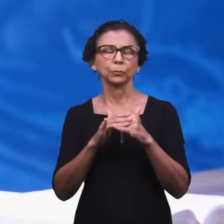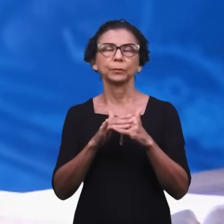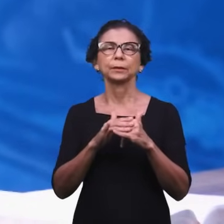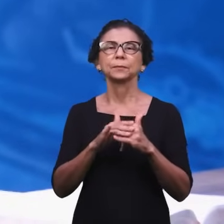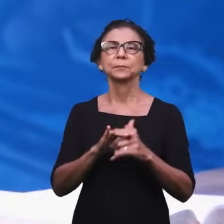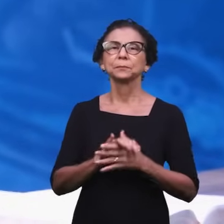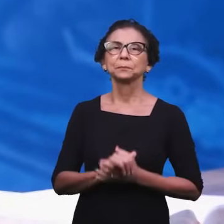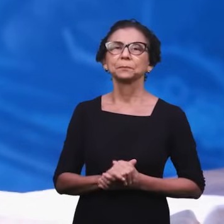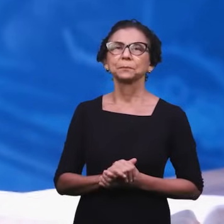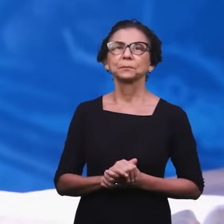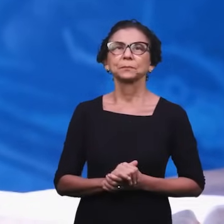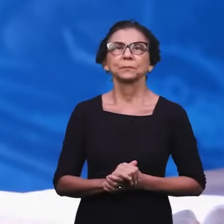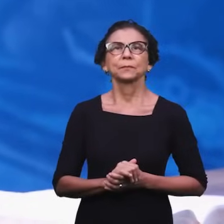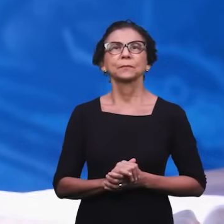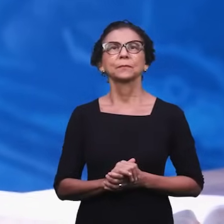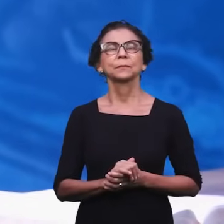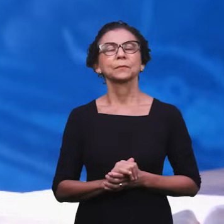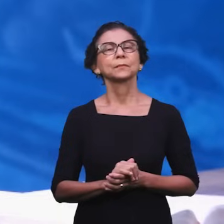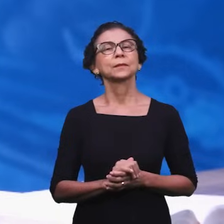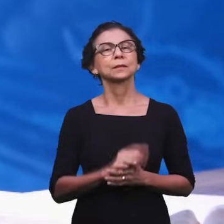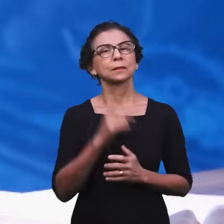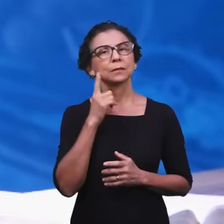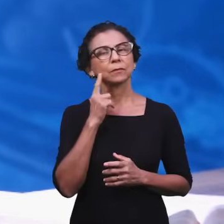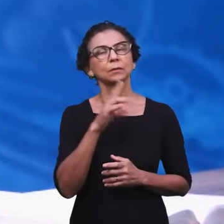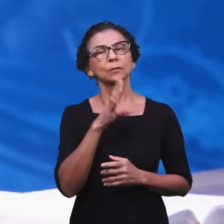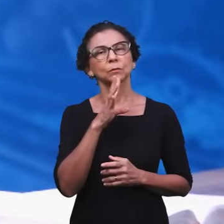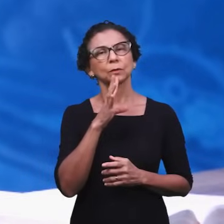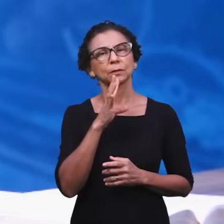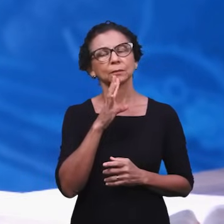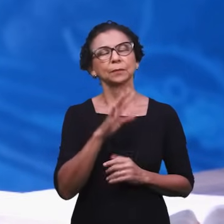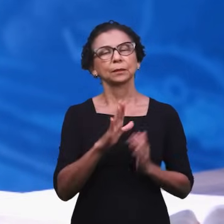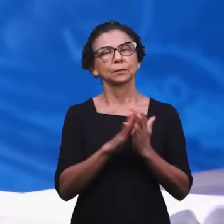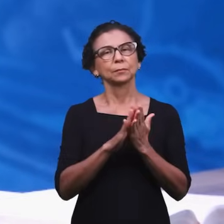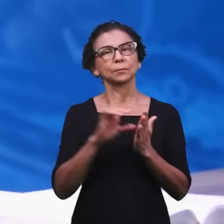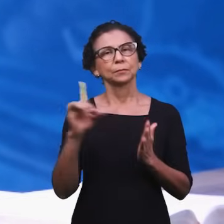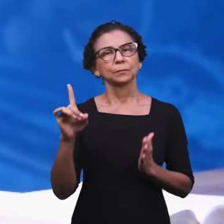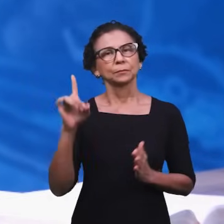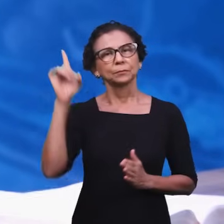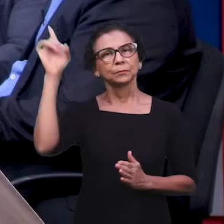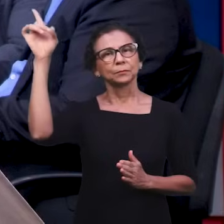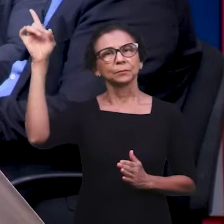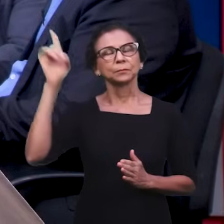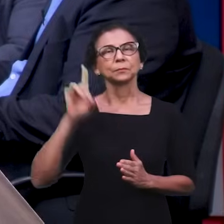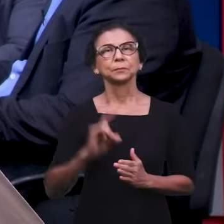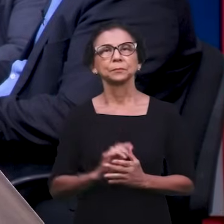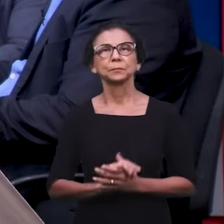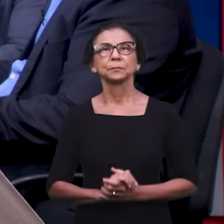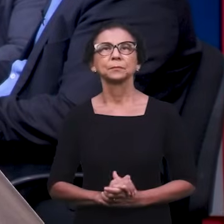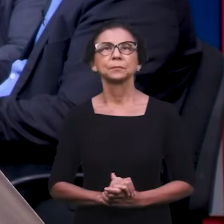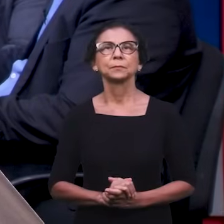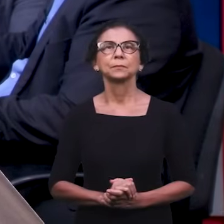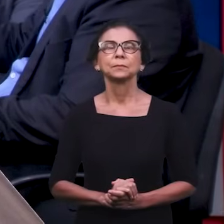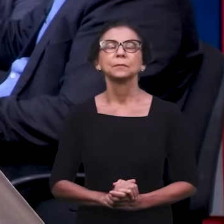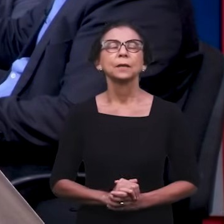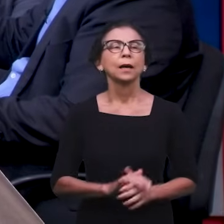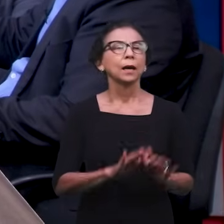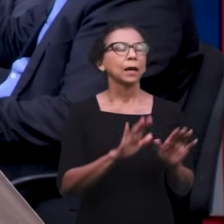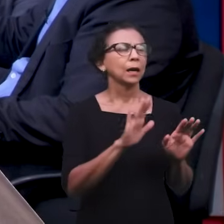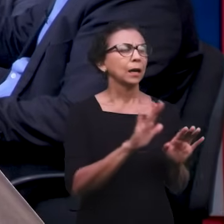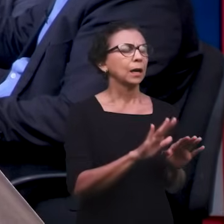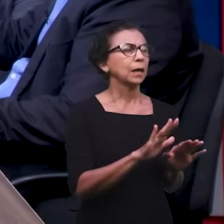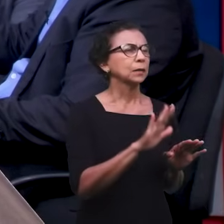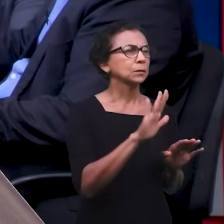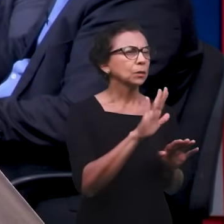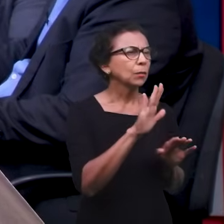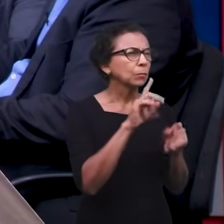de possibilidades que envolvem a palavra do Senhor para a sua vida. Bem, nós voltando aqui... William,